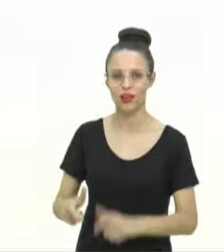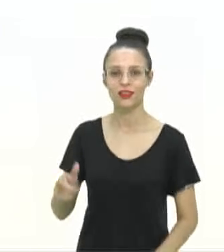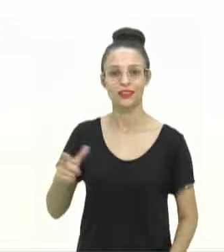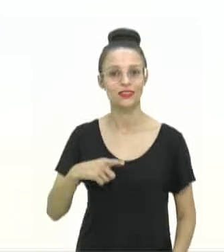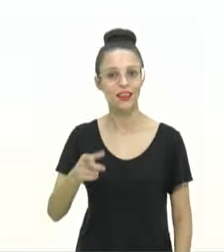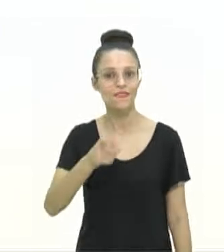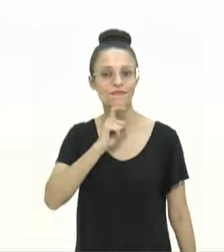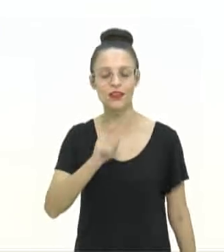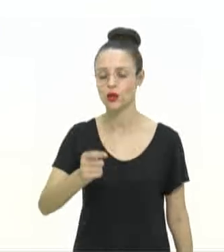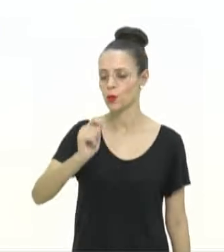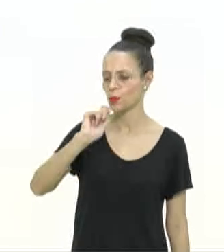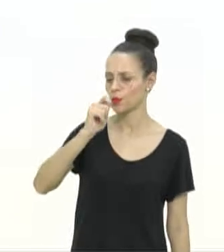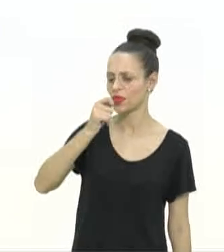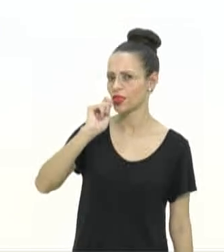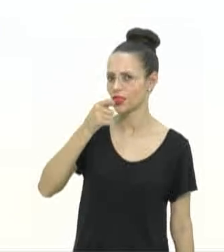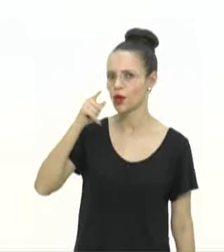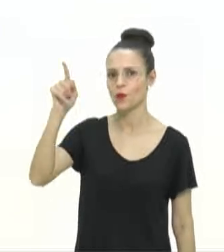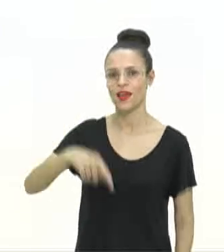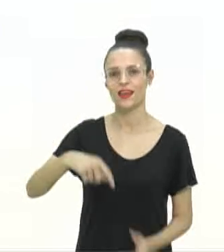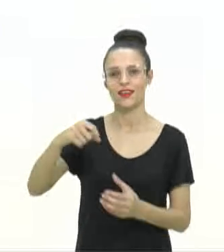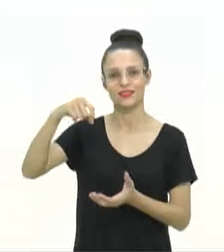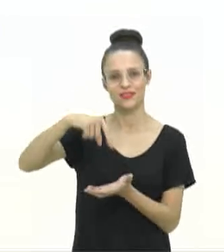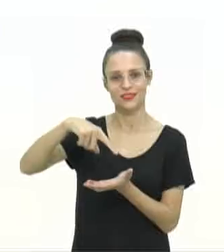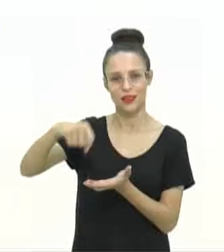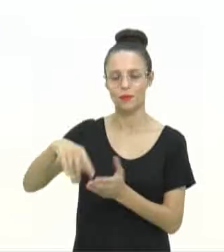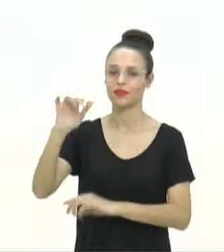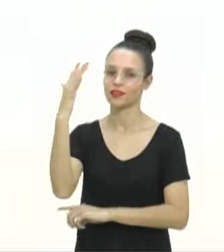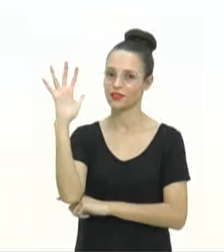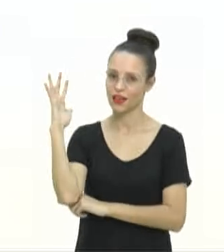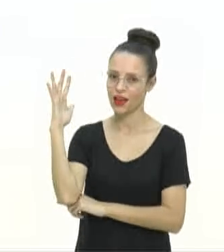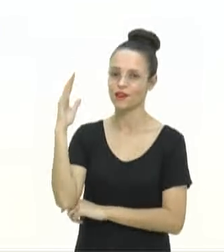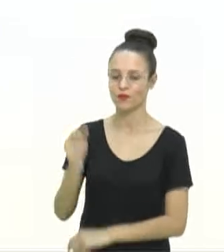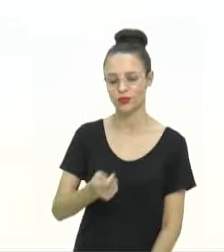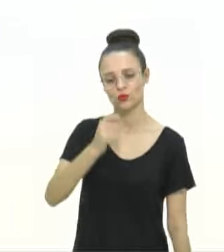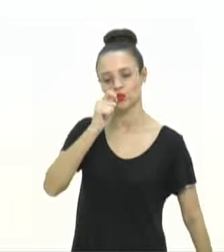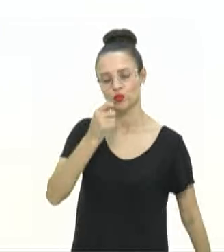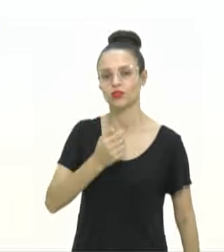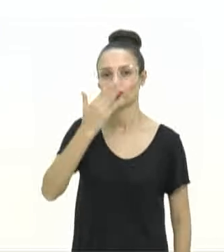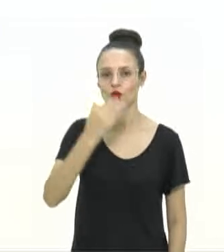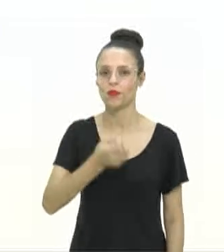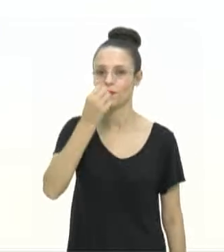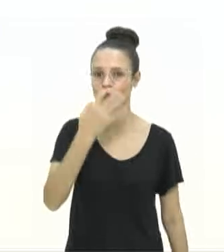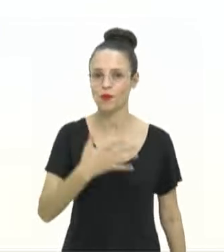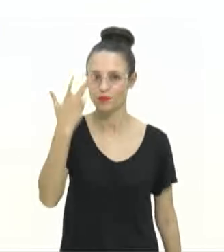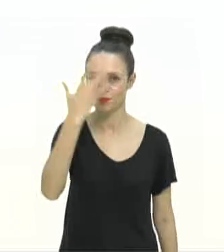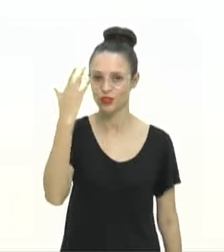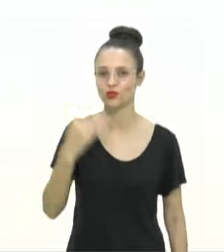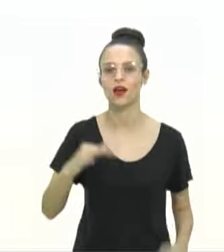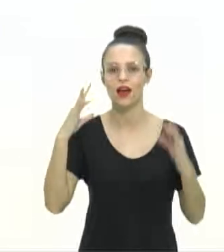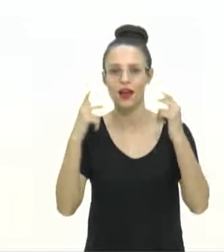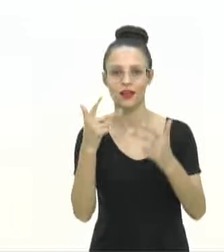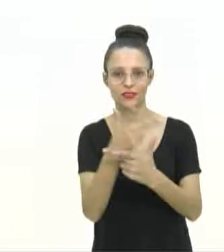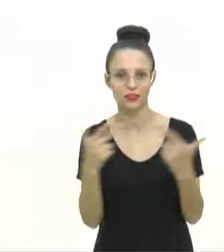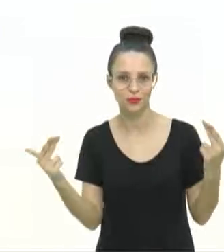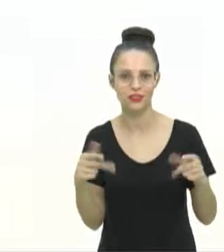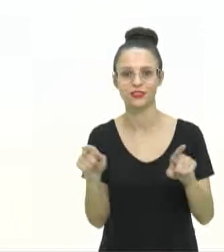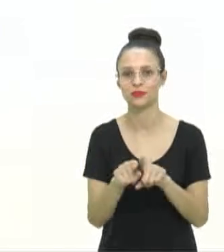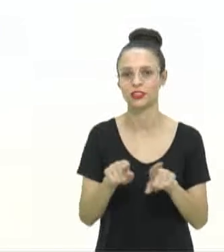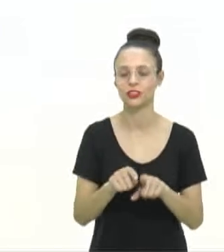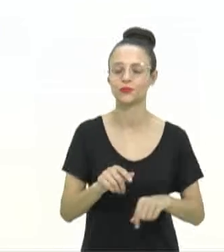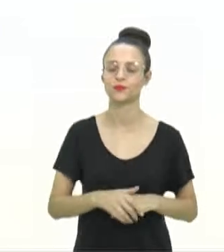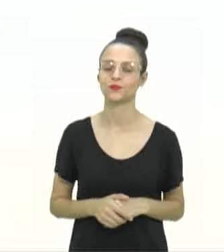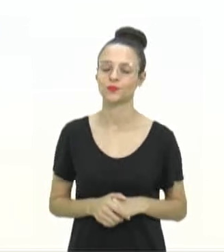pinhão, que é a semente da árvore e alimenta apetitosamente pessoas e animais dos mais